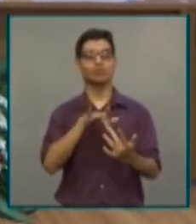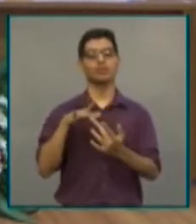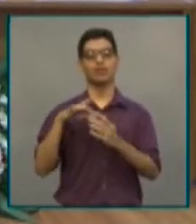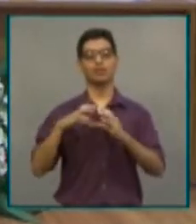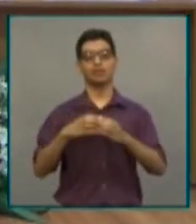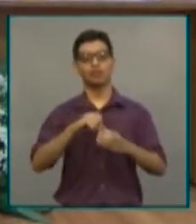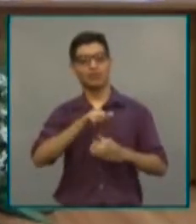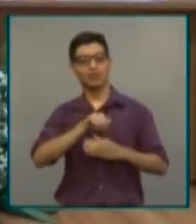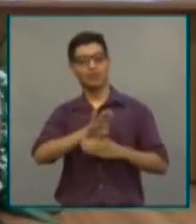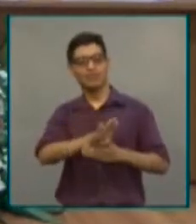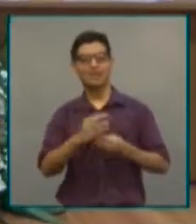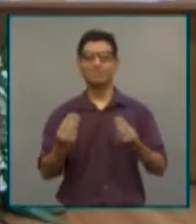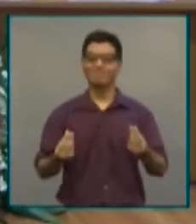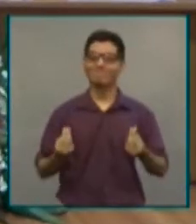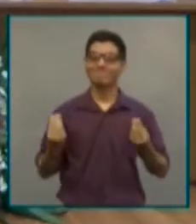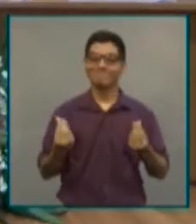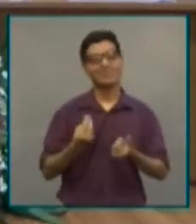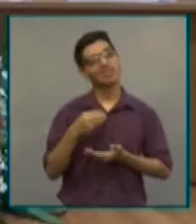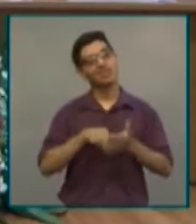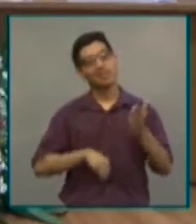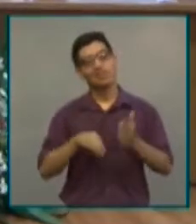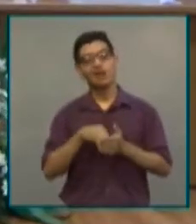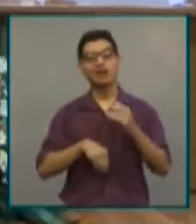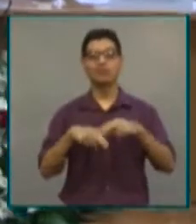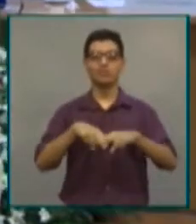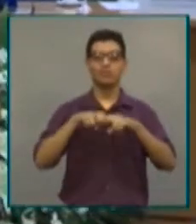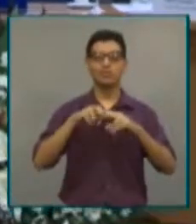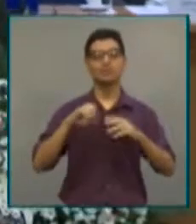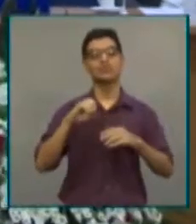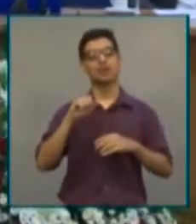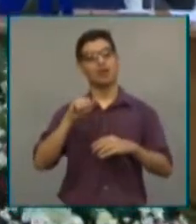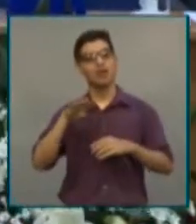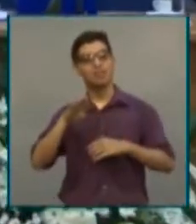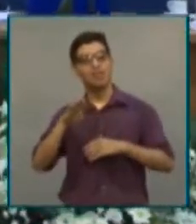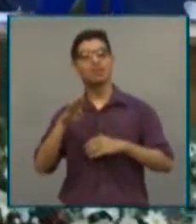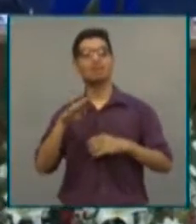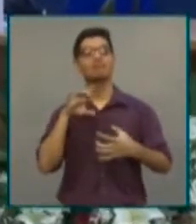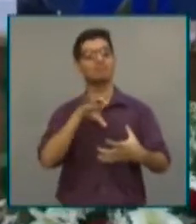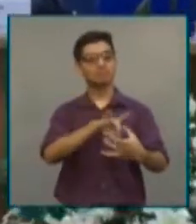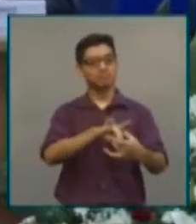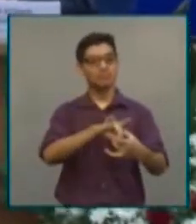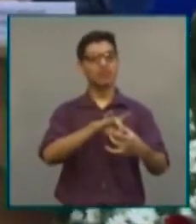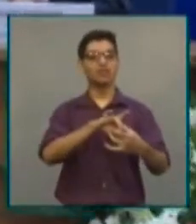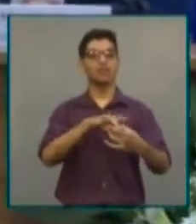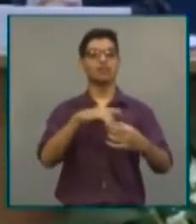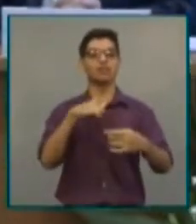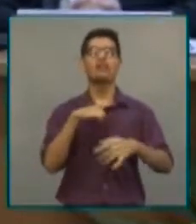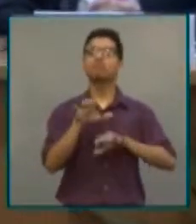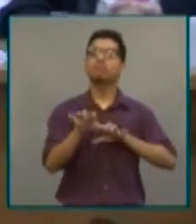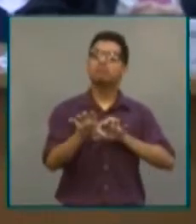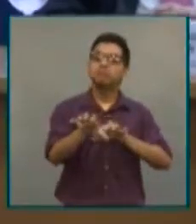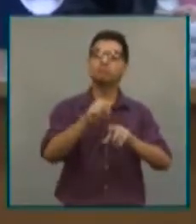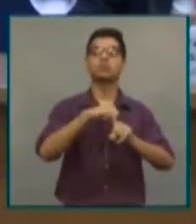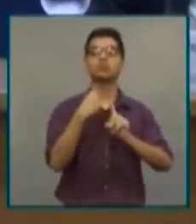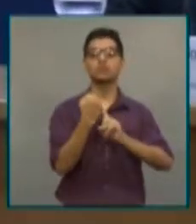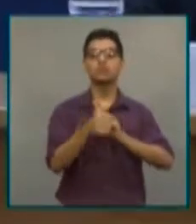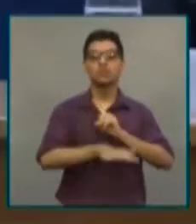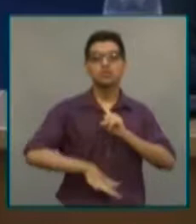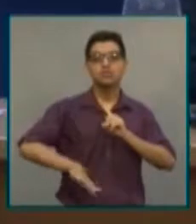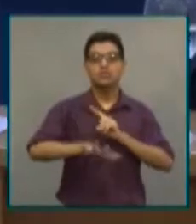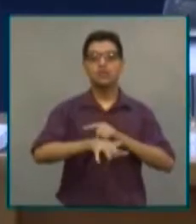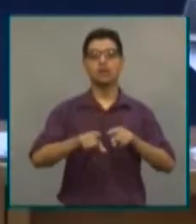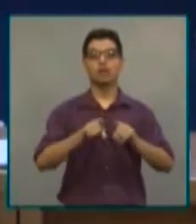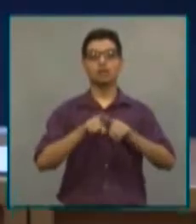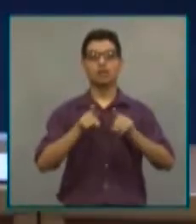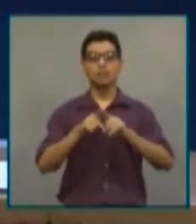a aproximação da OAB com os movimentos sociais. É imprescindível, através do uso das comissões temáticas